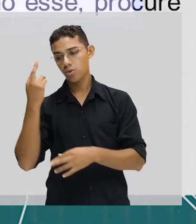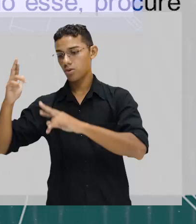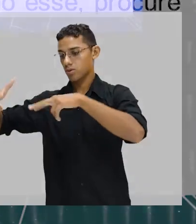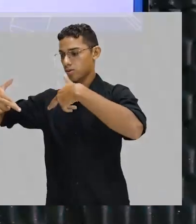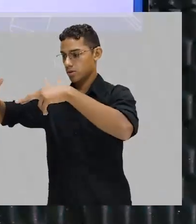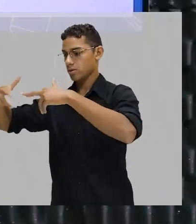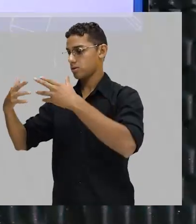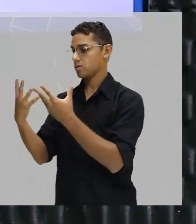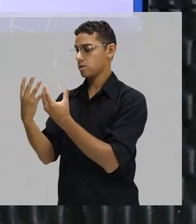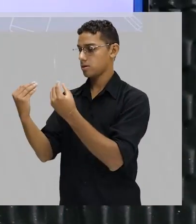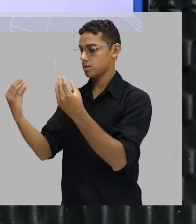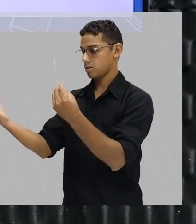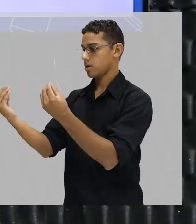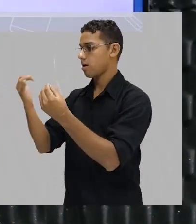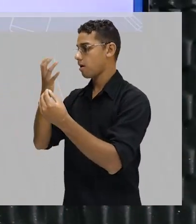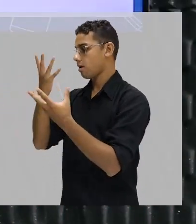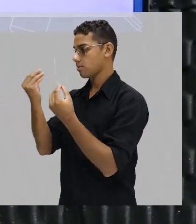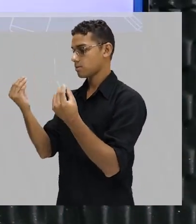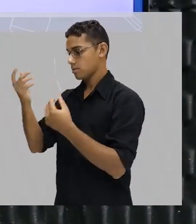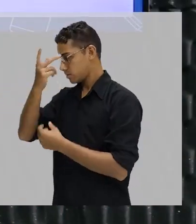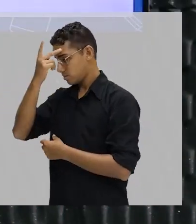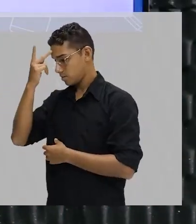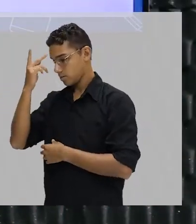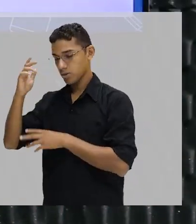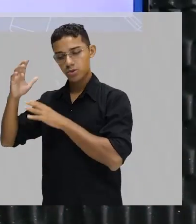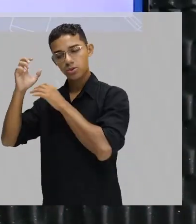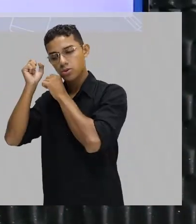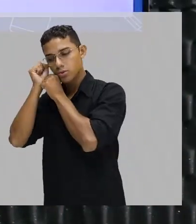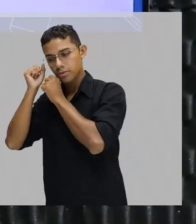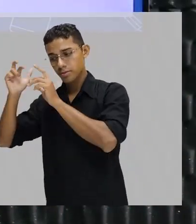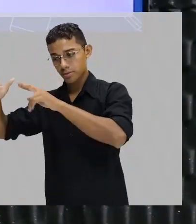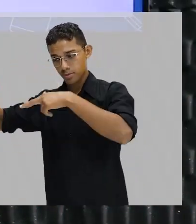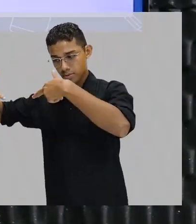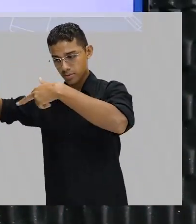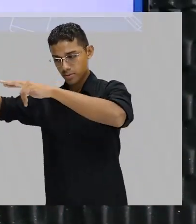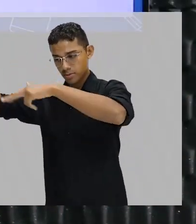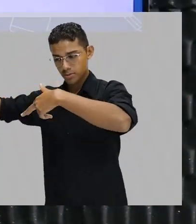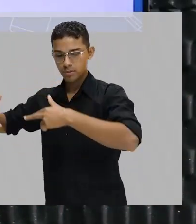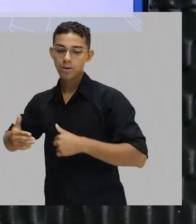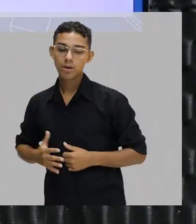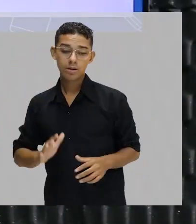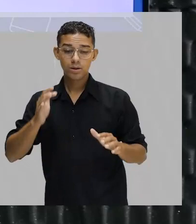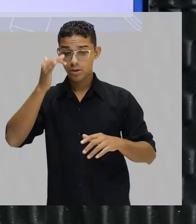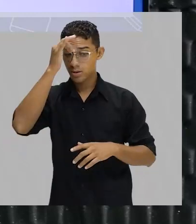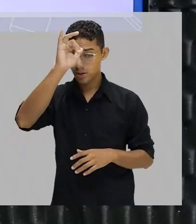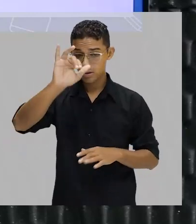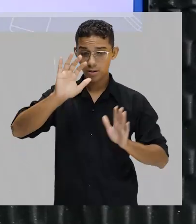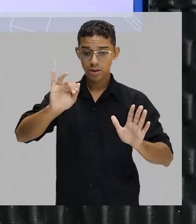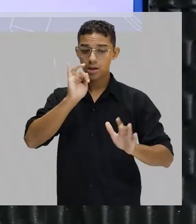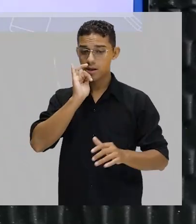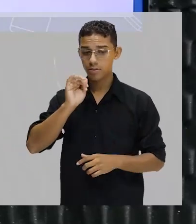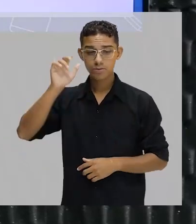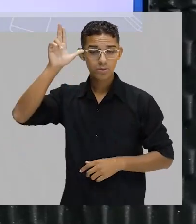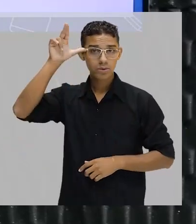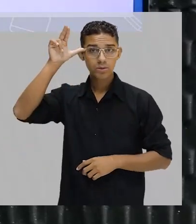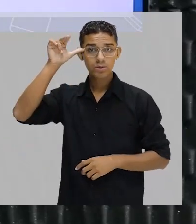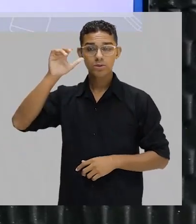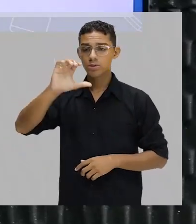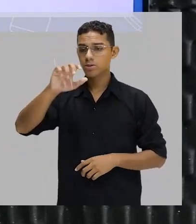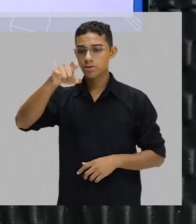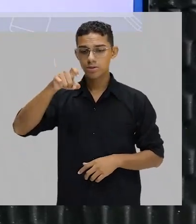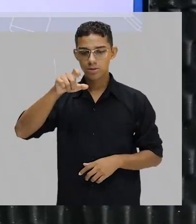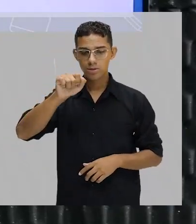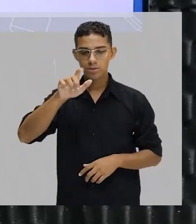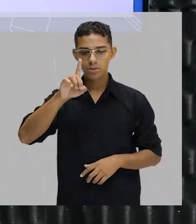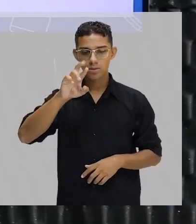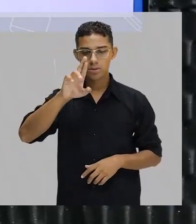e poderia ser a rede de dormir, né? Então, evite a polissemia. O xadrez nunca sai de moda.